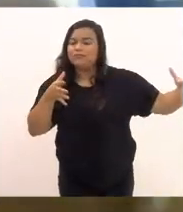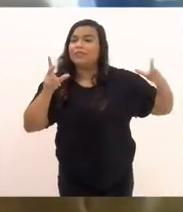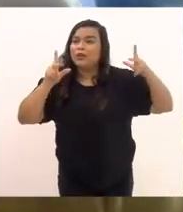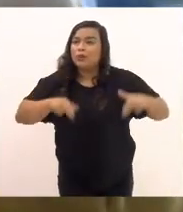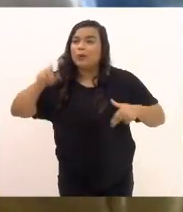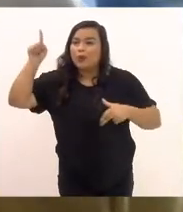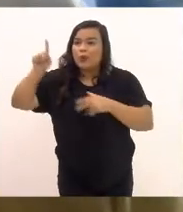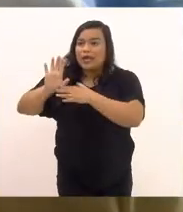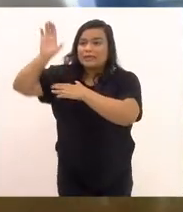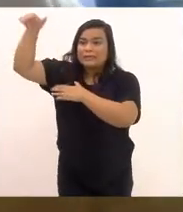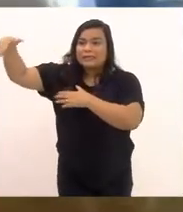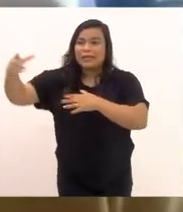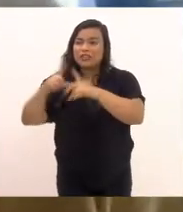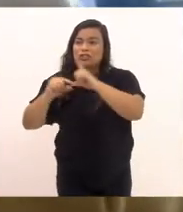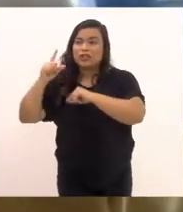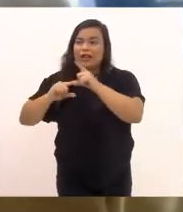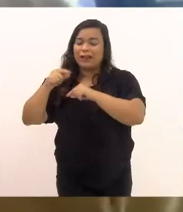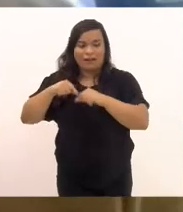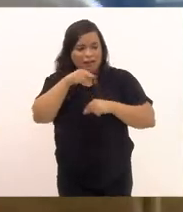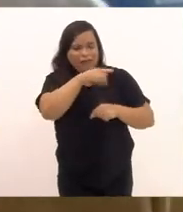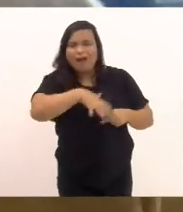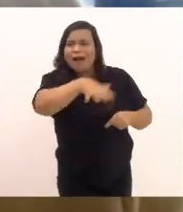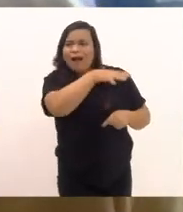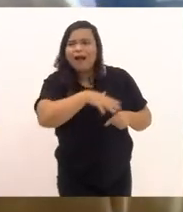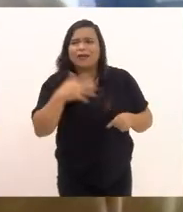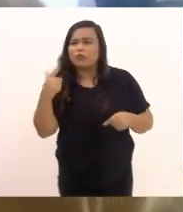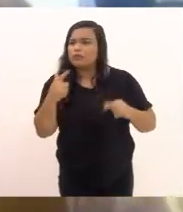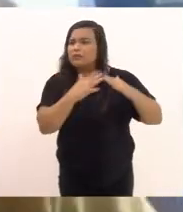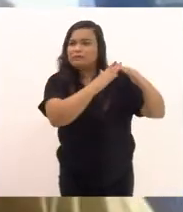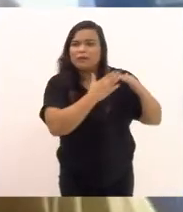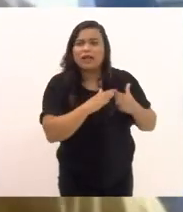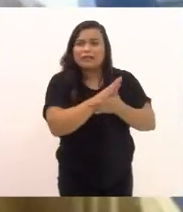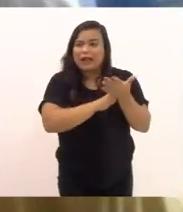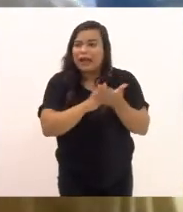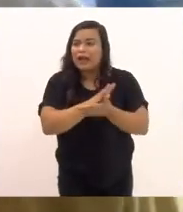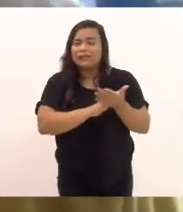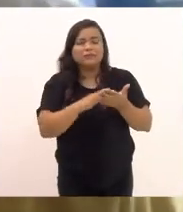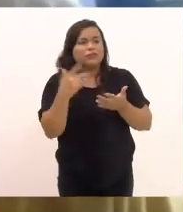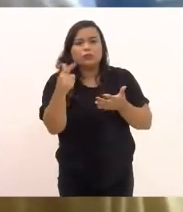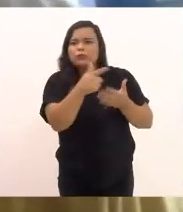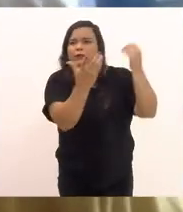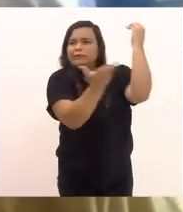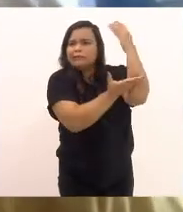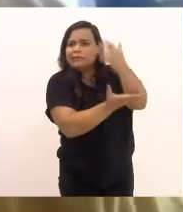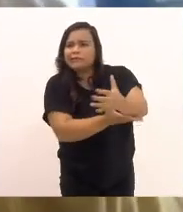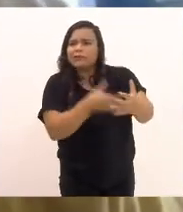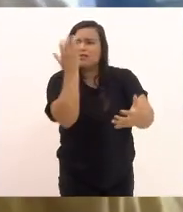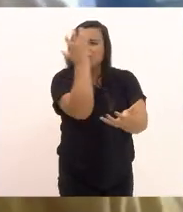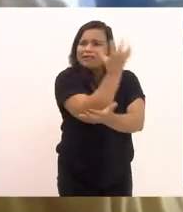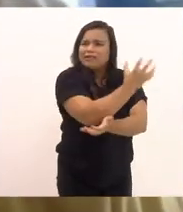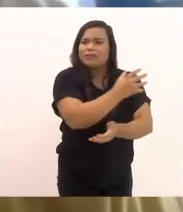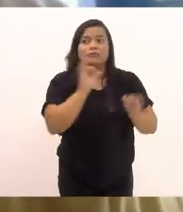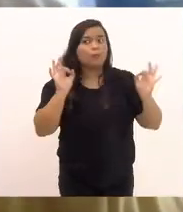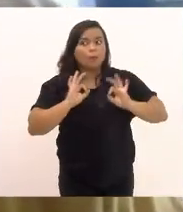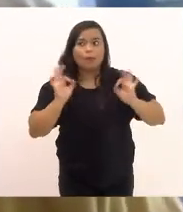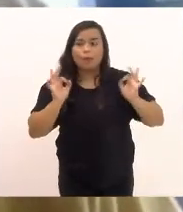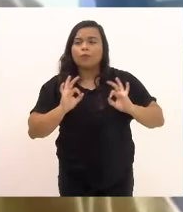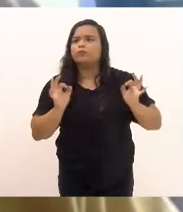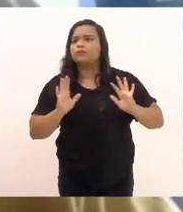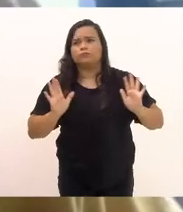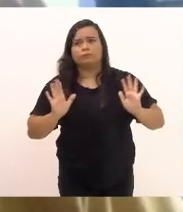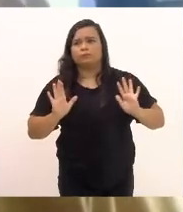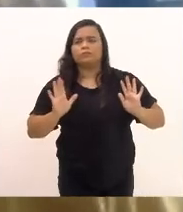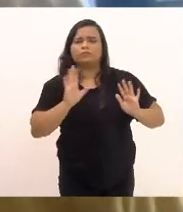não vai morrer ninguém. Não vai ter favelização, não vai ter desmatamento. Mas não é um parque. As pessoas não serão